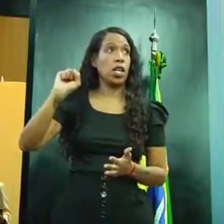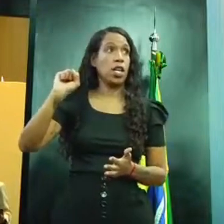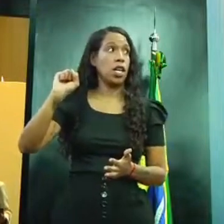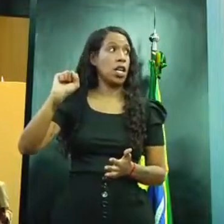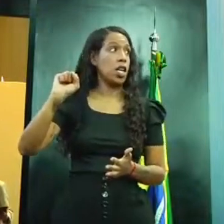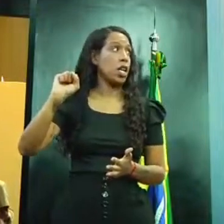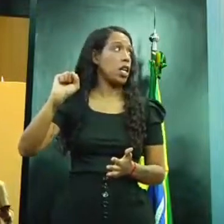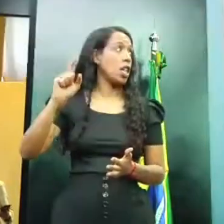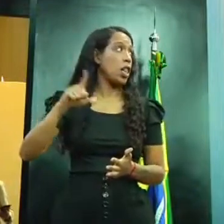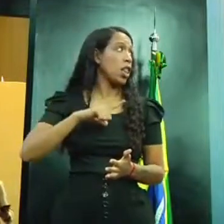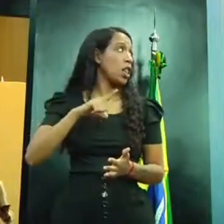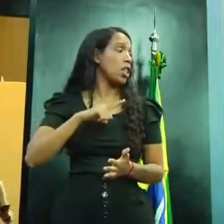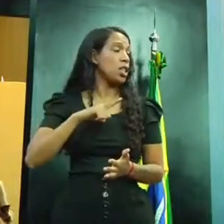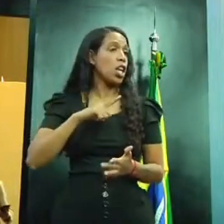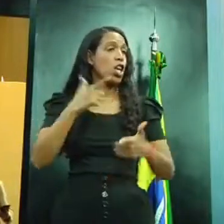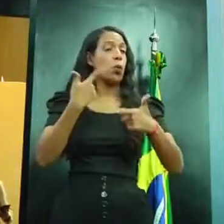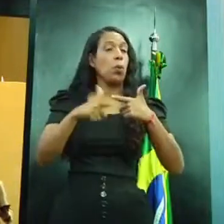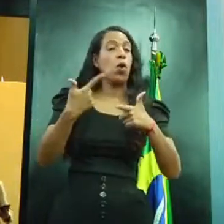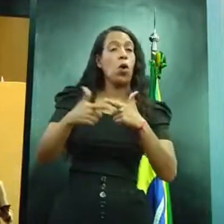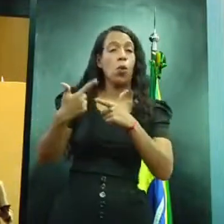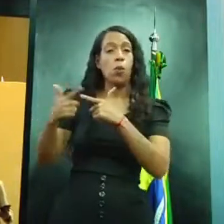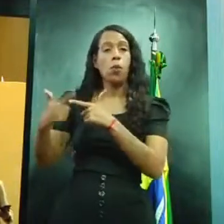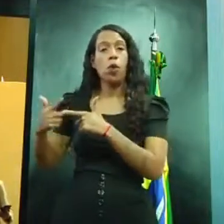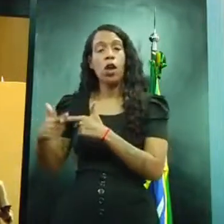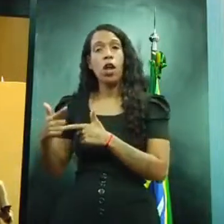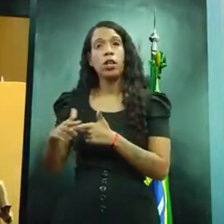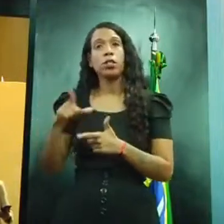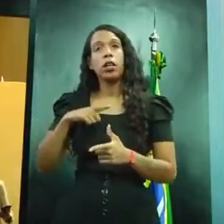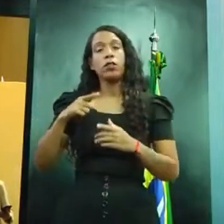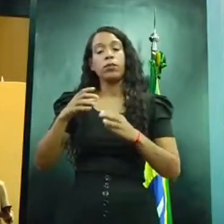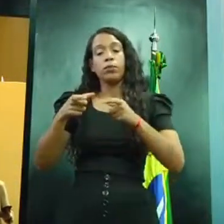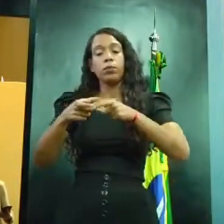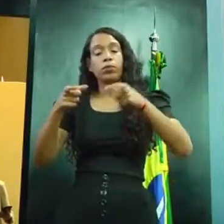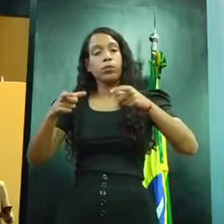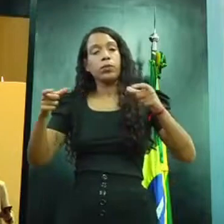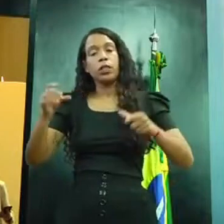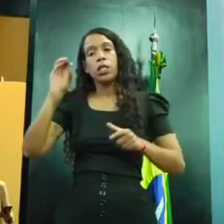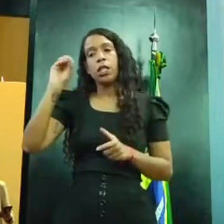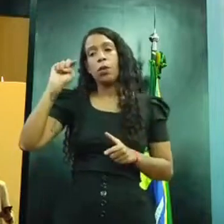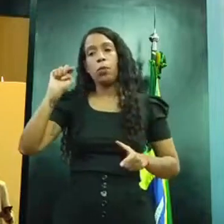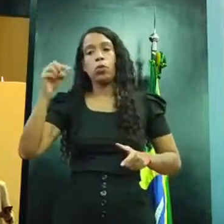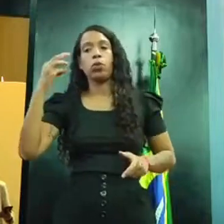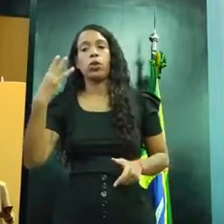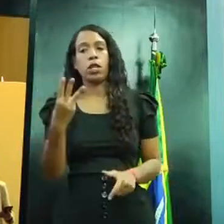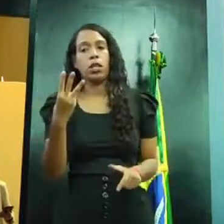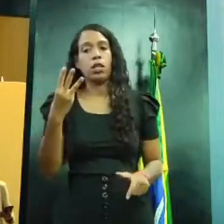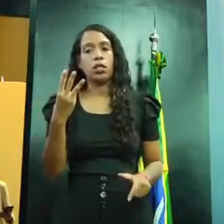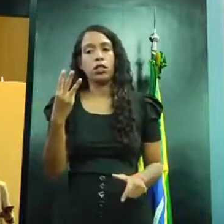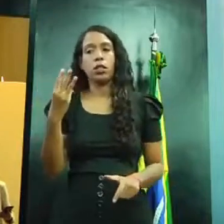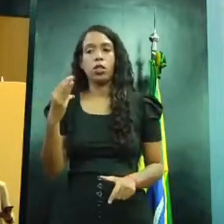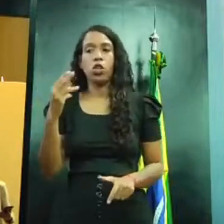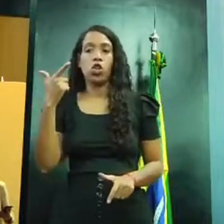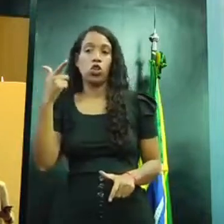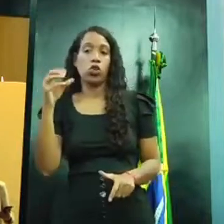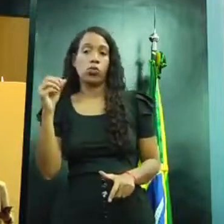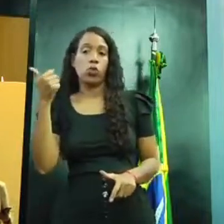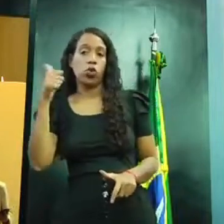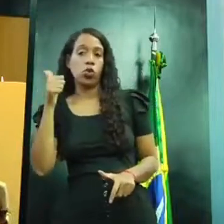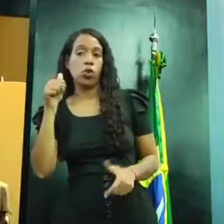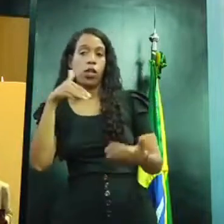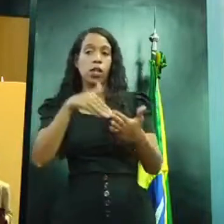11 e 20 é a década da tragédia. Porque nós tivemos um crescimento médio de 0,3 entre 2011